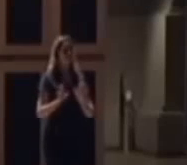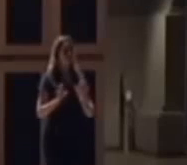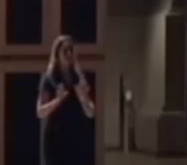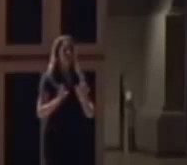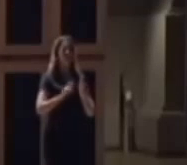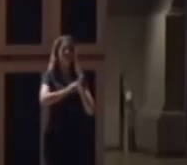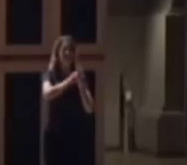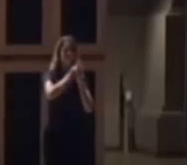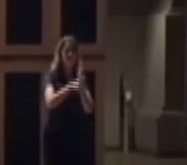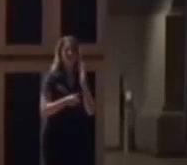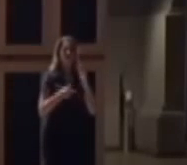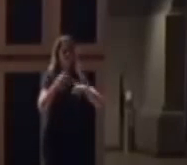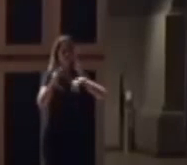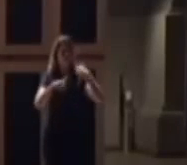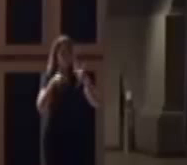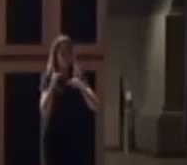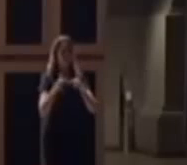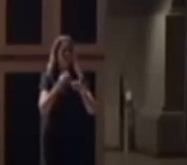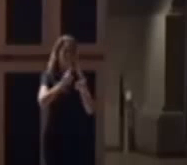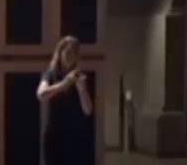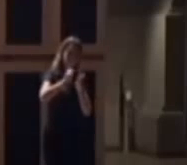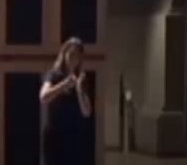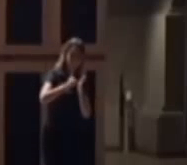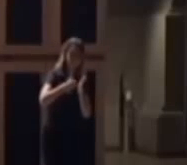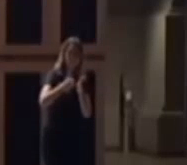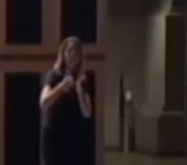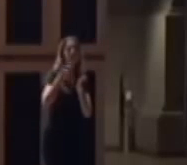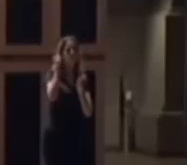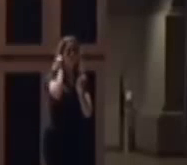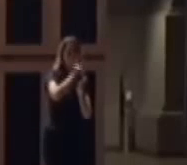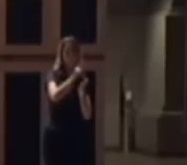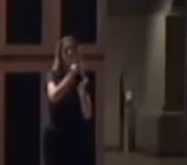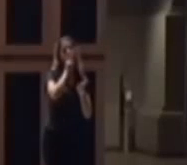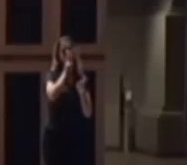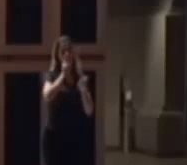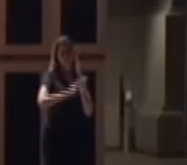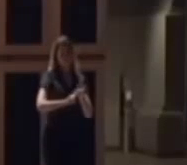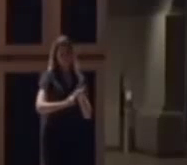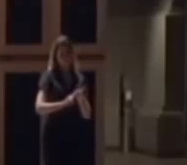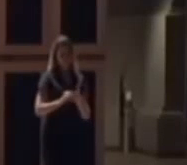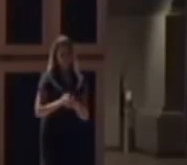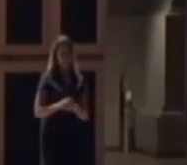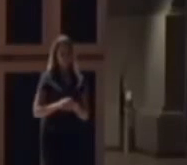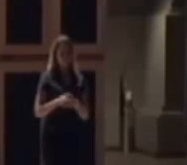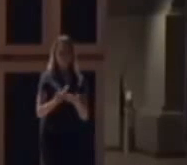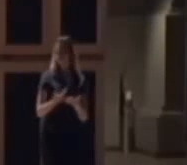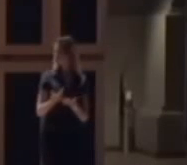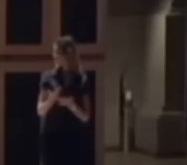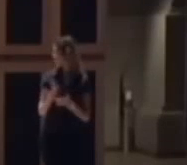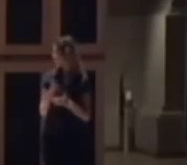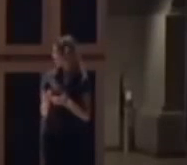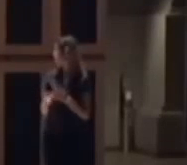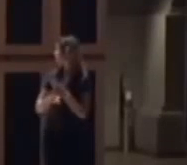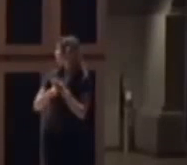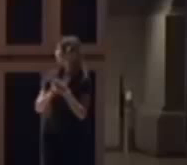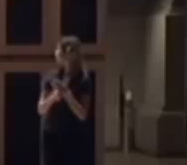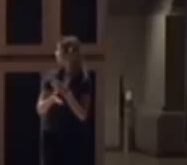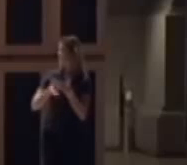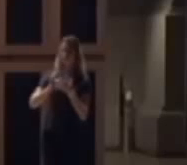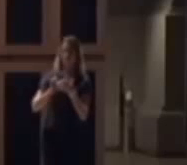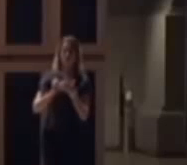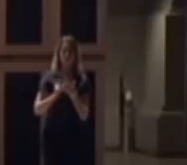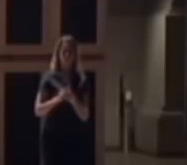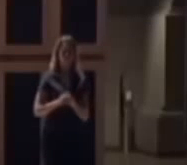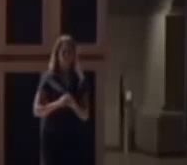de avaliação, para que a gente chegue num resultado efetivo. E aí a gente tem... Falta só um pouquinho, por favor. Aí a gente